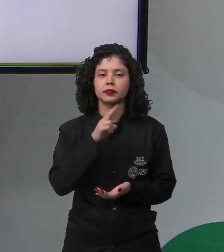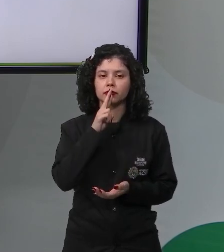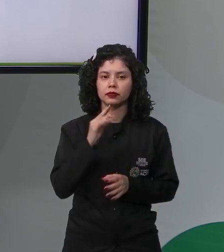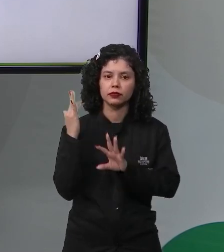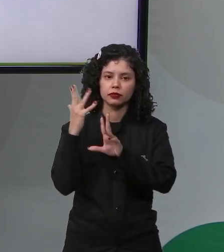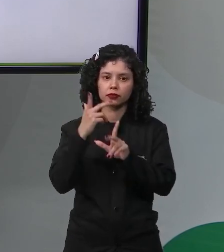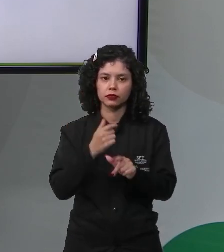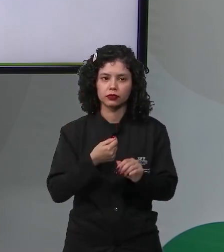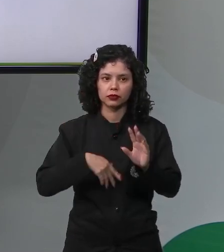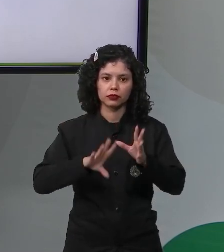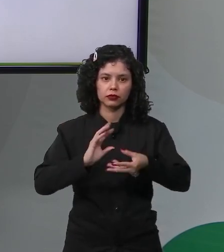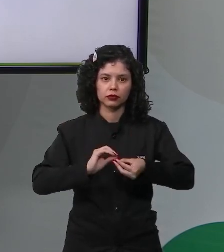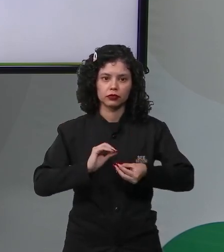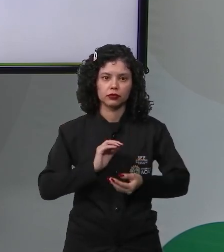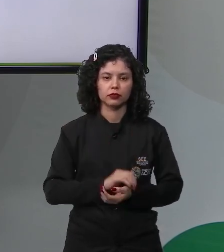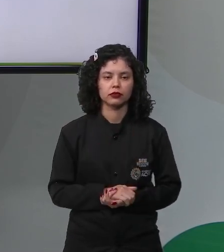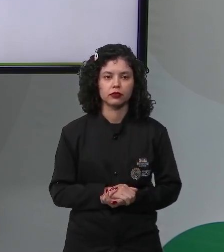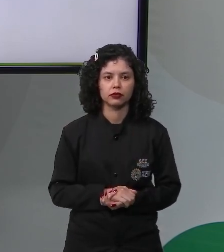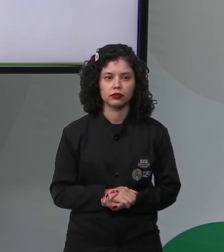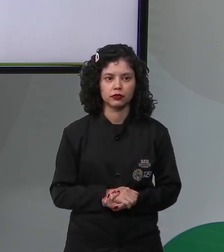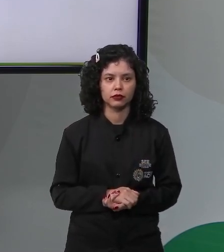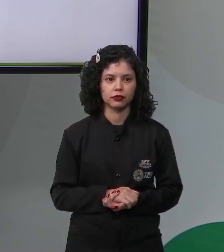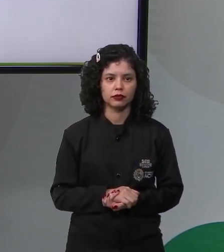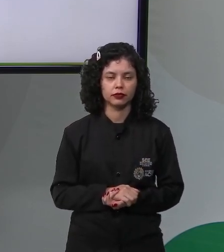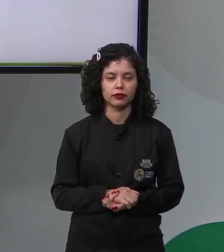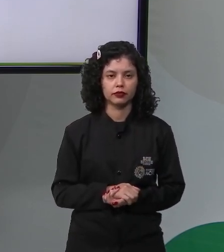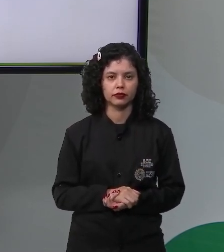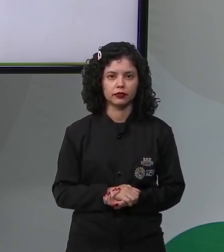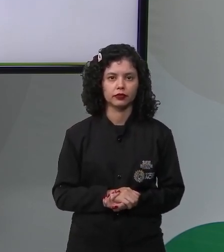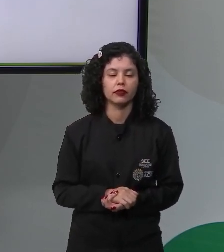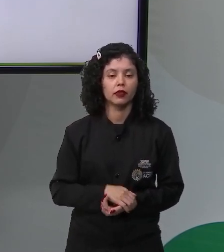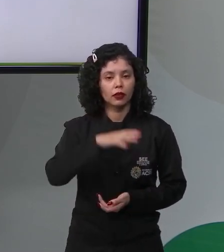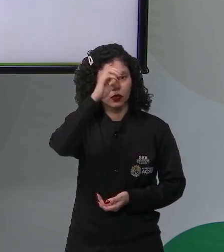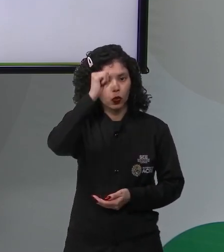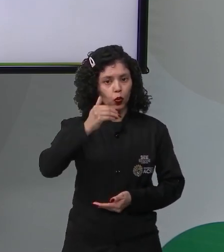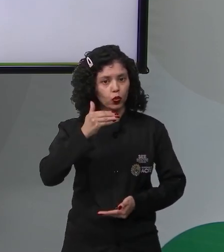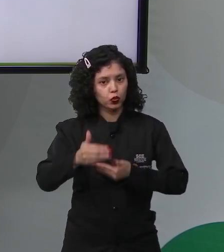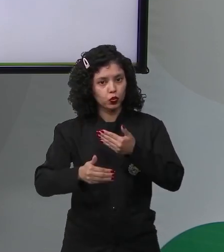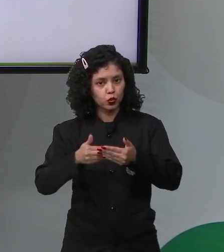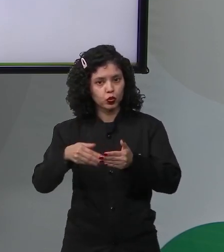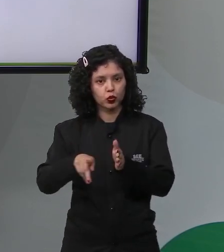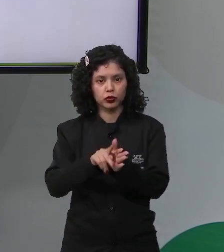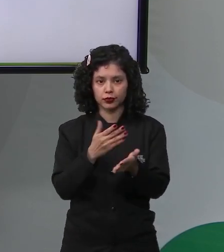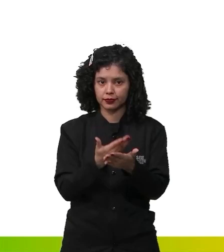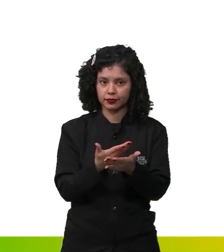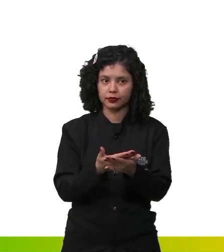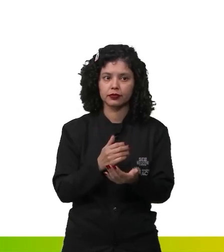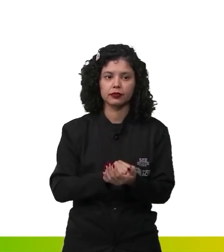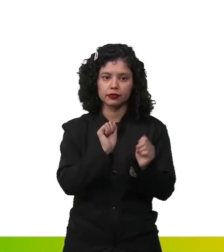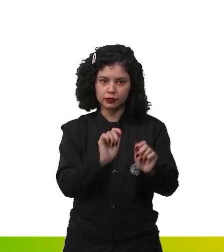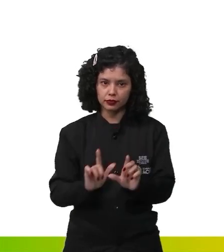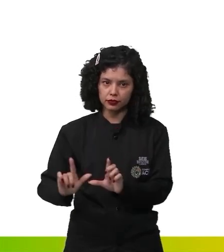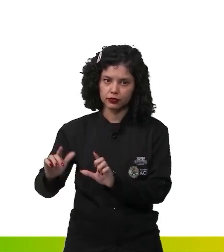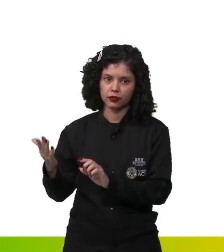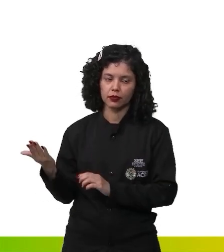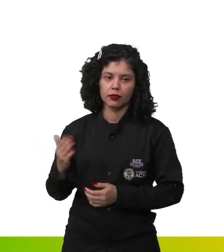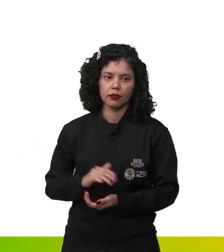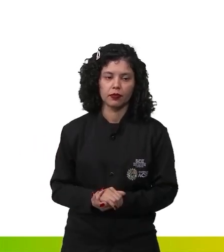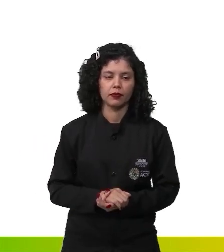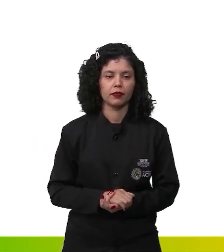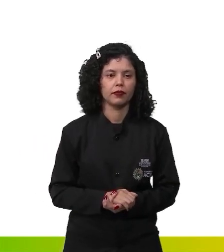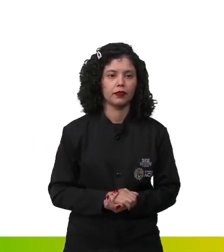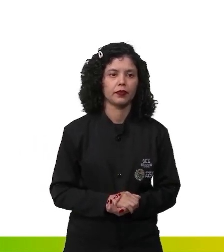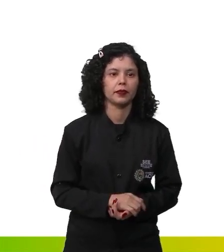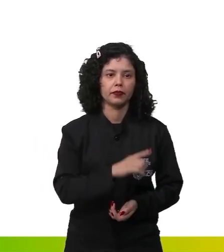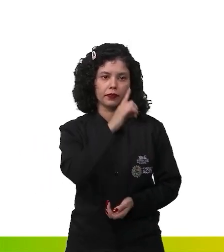resumo. Vamos verificar aquilo que nós aprendemos ao longo dessa videoaula. Então, acompanhem agora. Nós temos